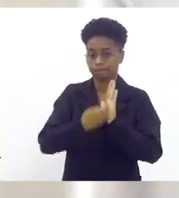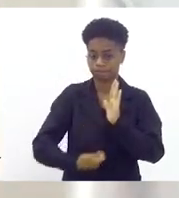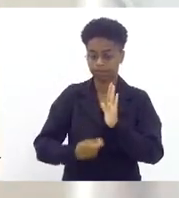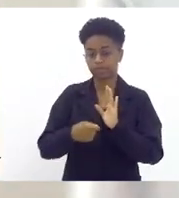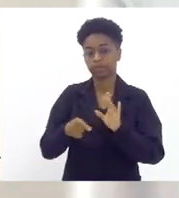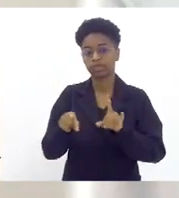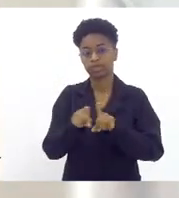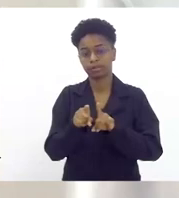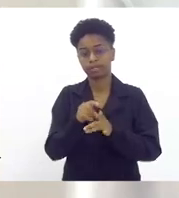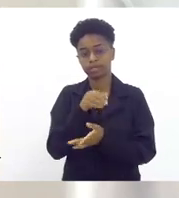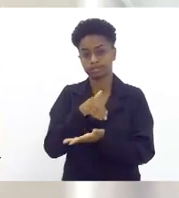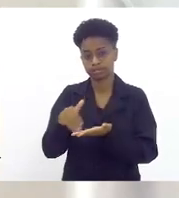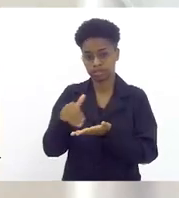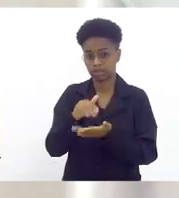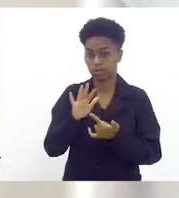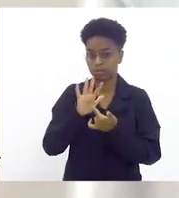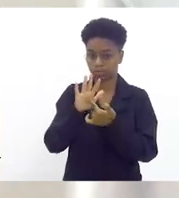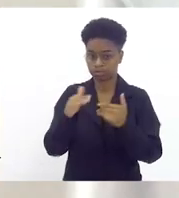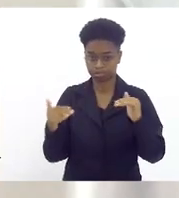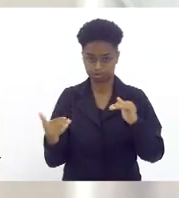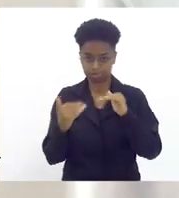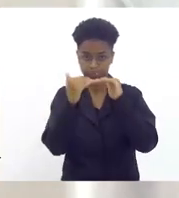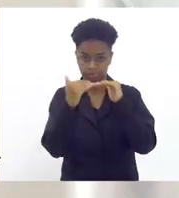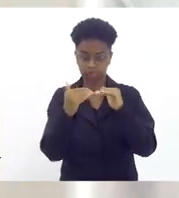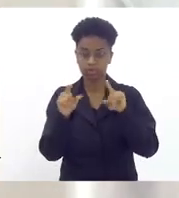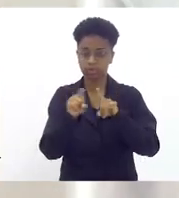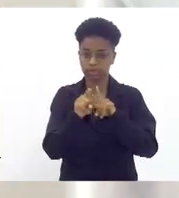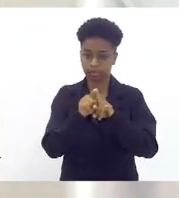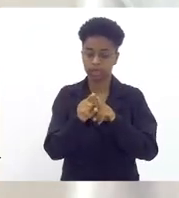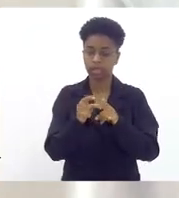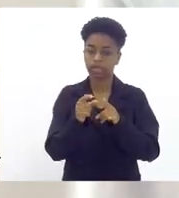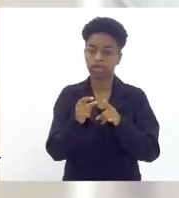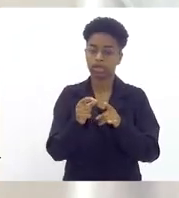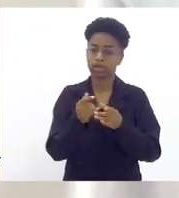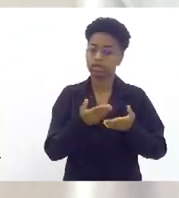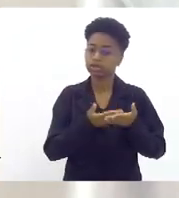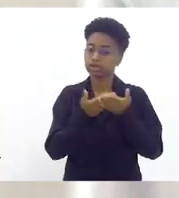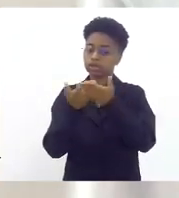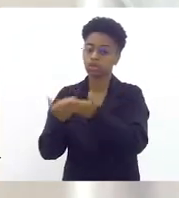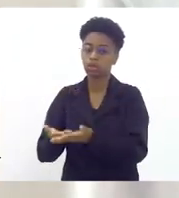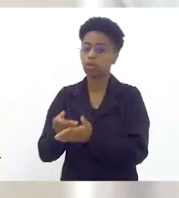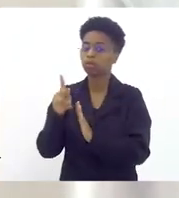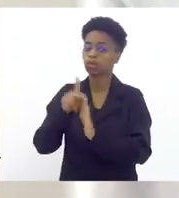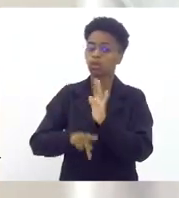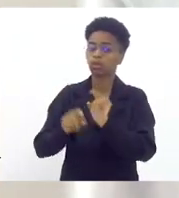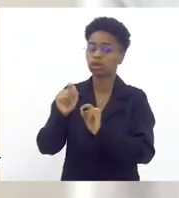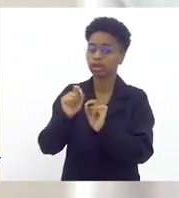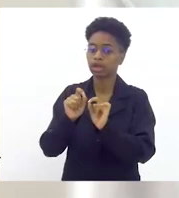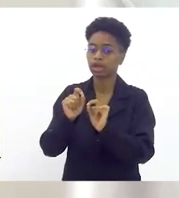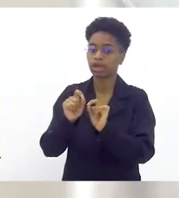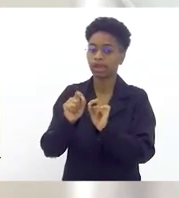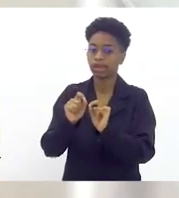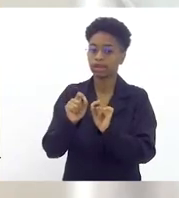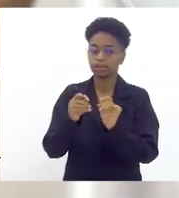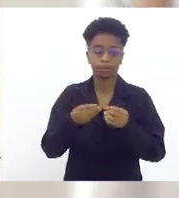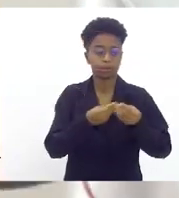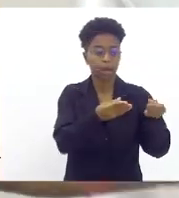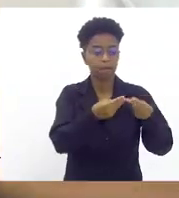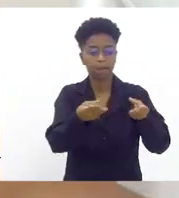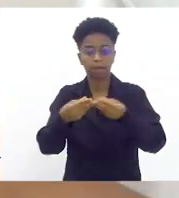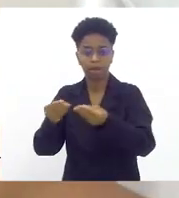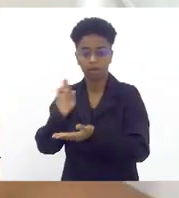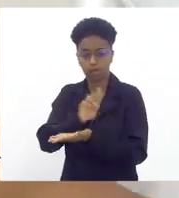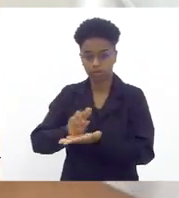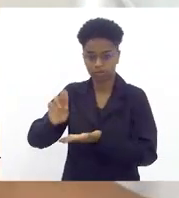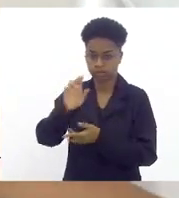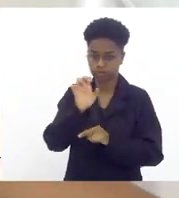Secretaria se manifestou favorável e remeteu, inclusive, o projeto à apreciação das universidades públicas estaduais,